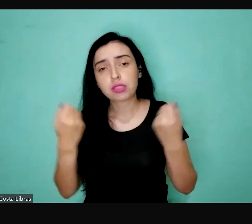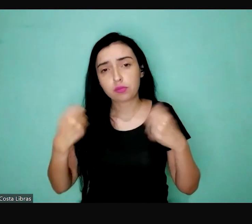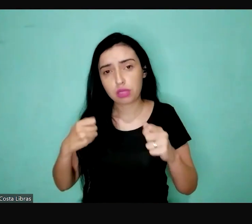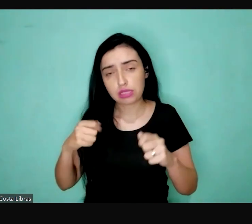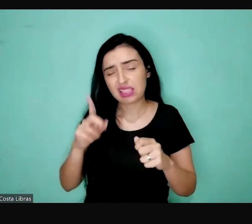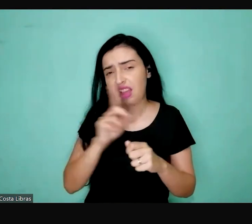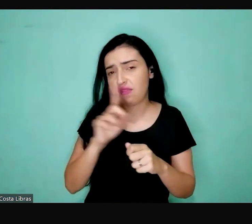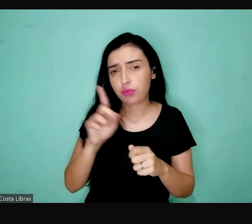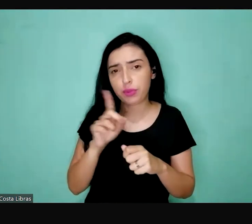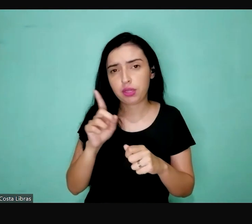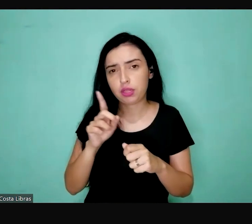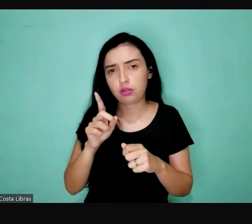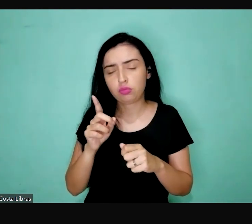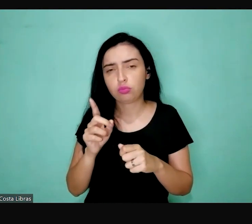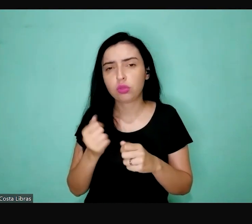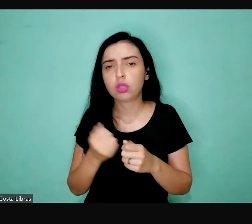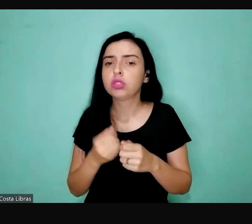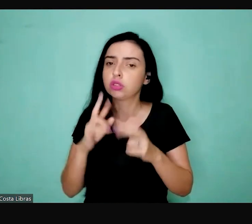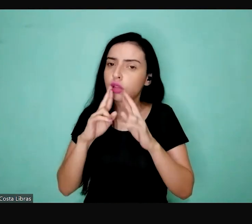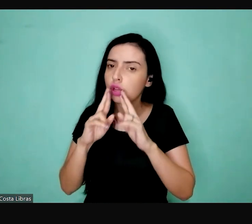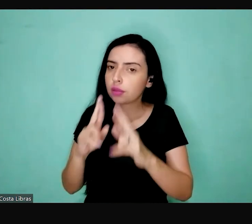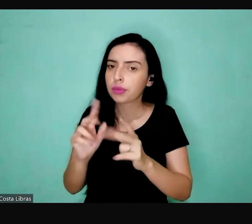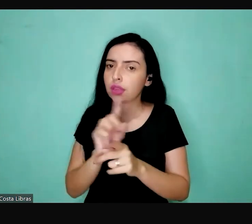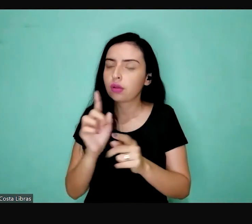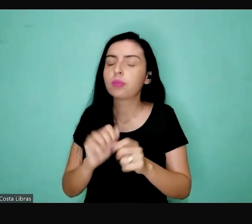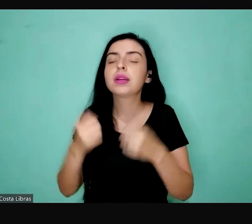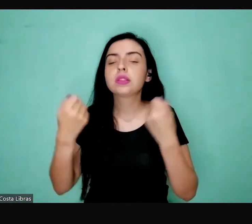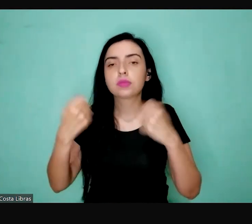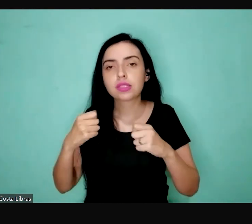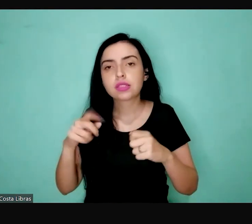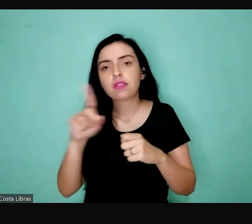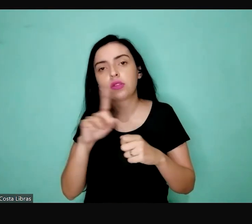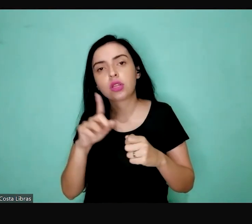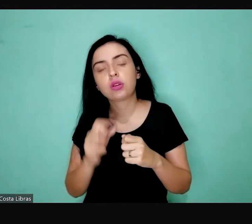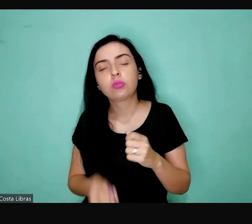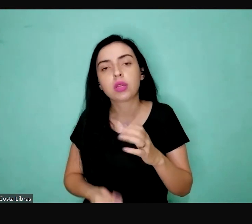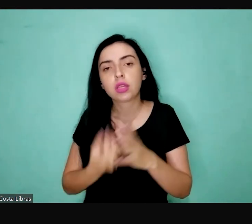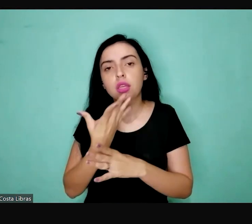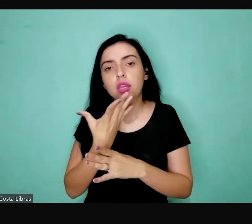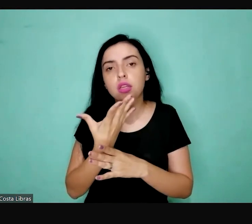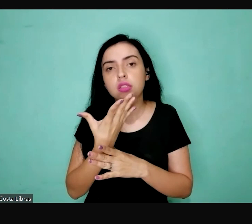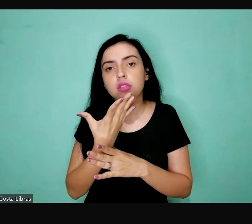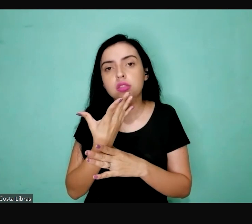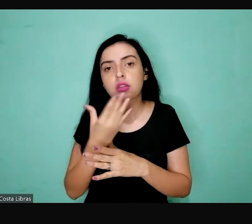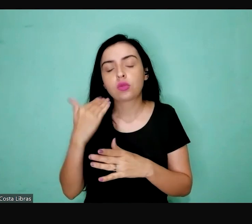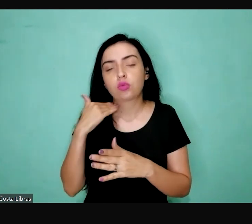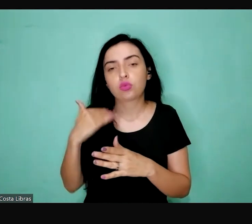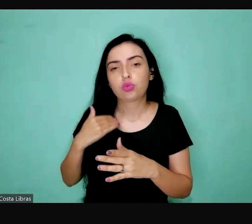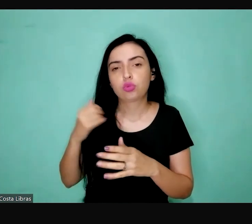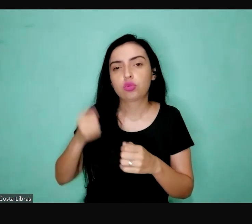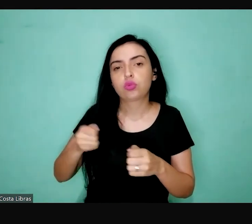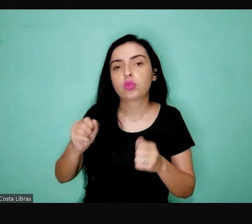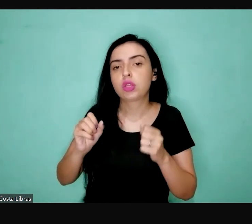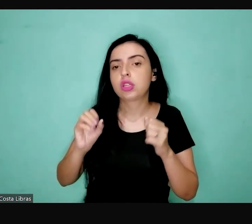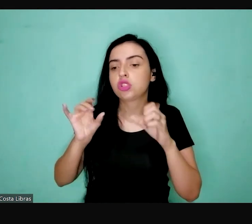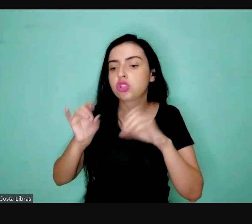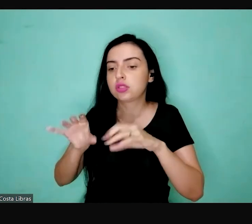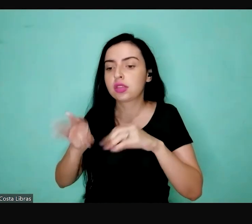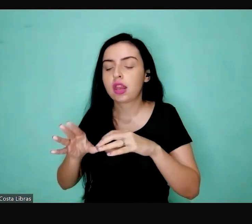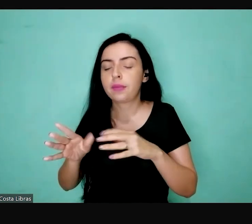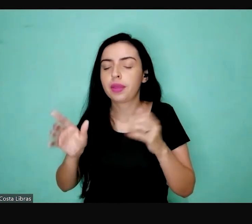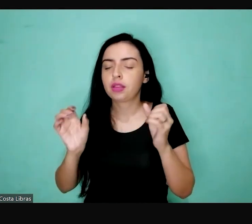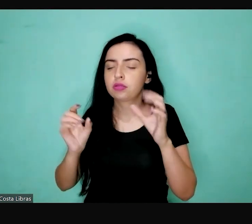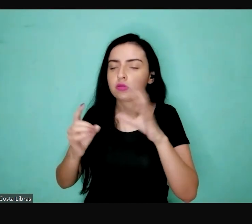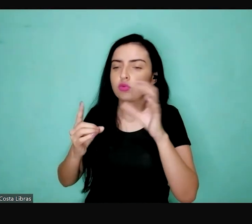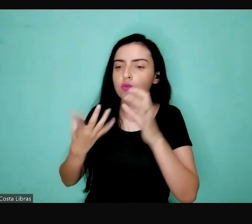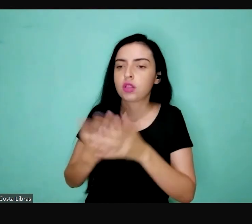não é? Não só recomendável, mas necessário ou não a criação do juiz de instrução, o que aqui no Brasil nós